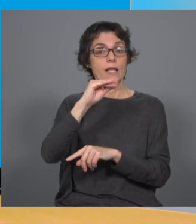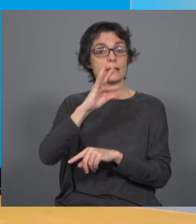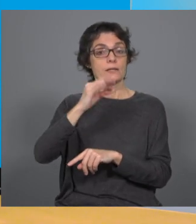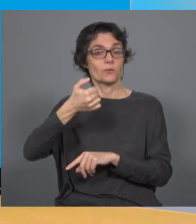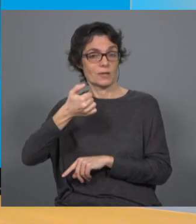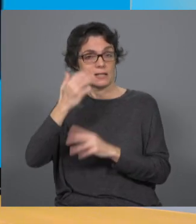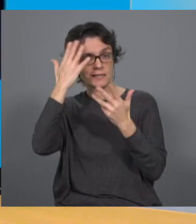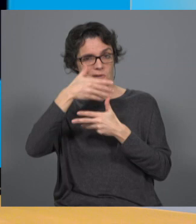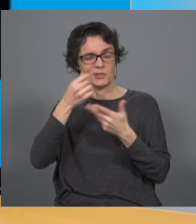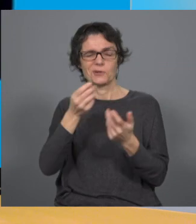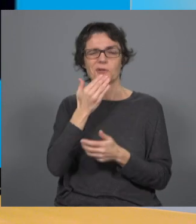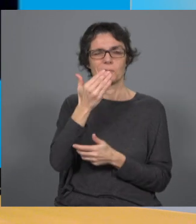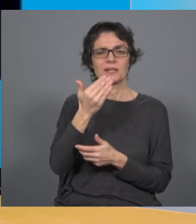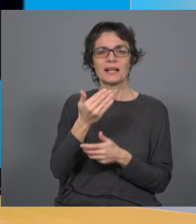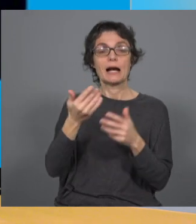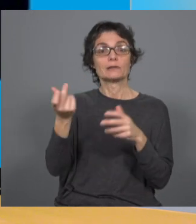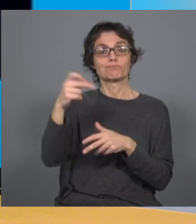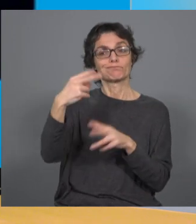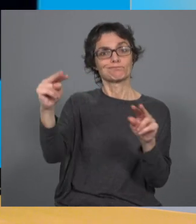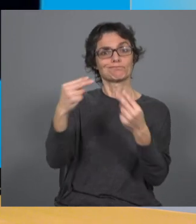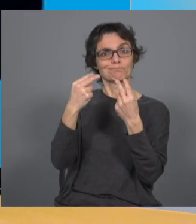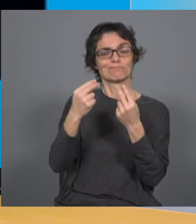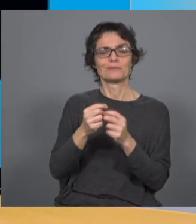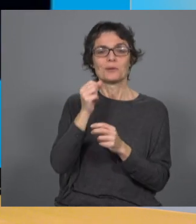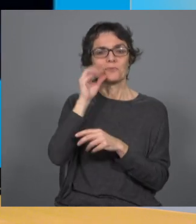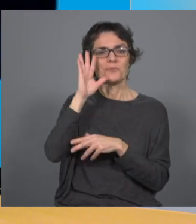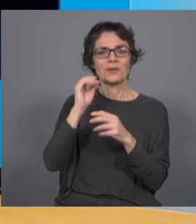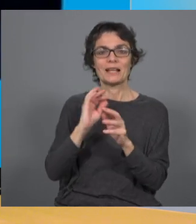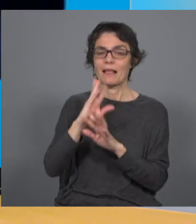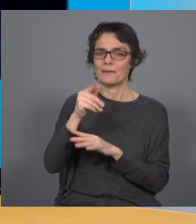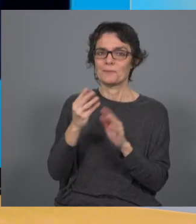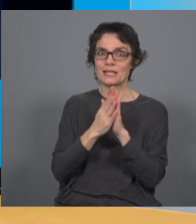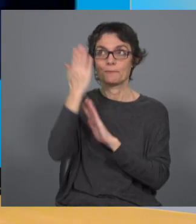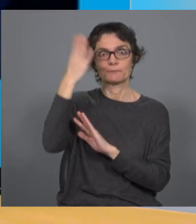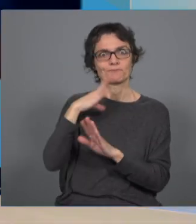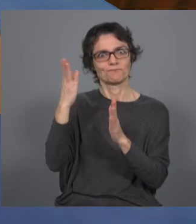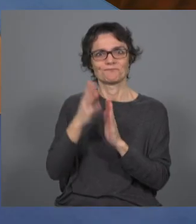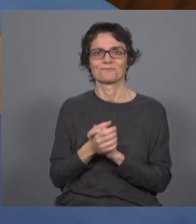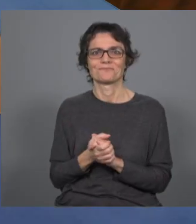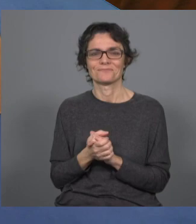22h45. Obrigado por ter estado connosco. Tenha então uma muito boa tarde e até amanhã, se Deus quiser.